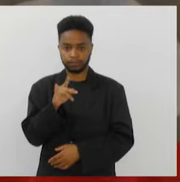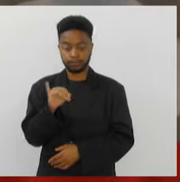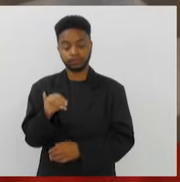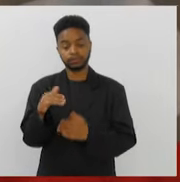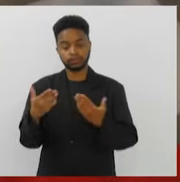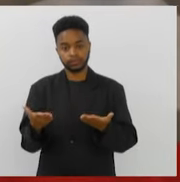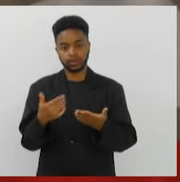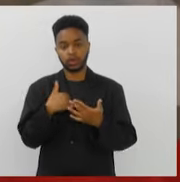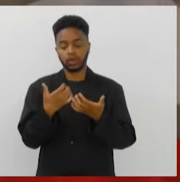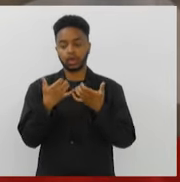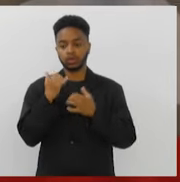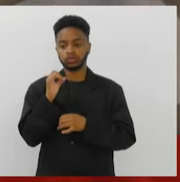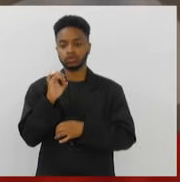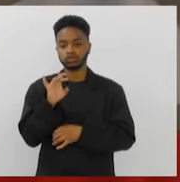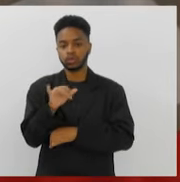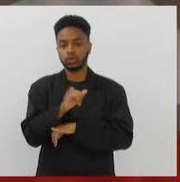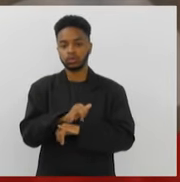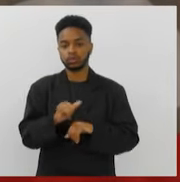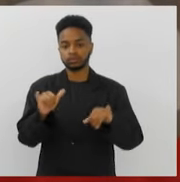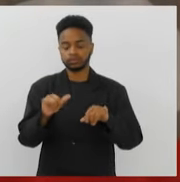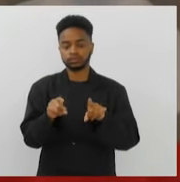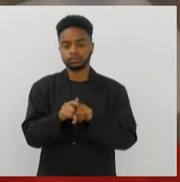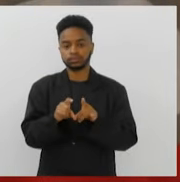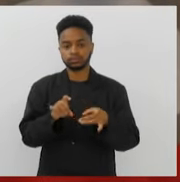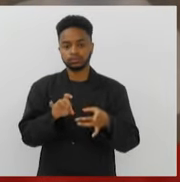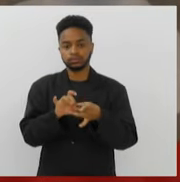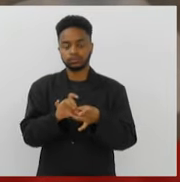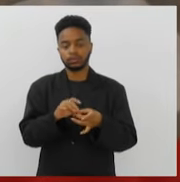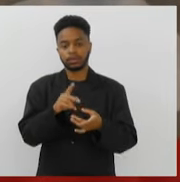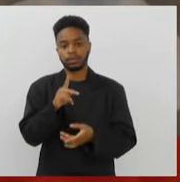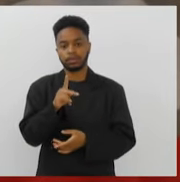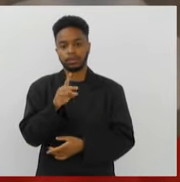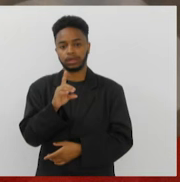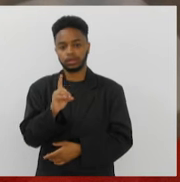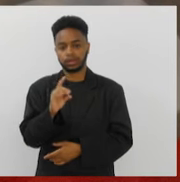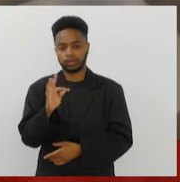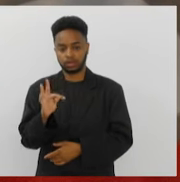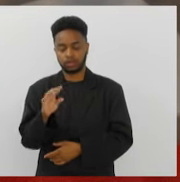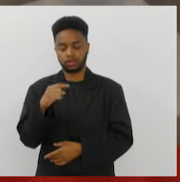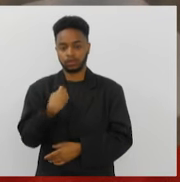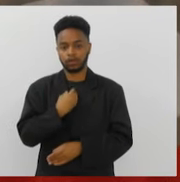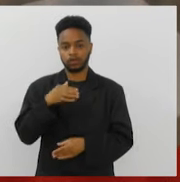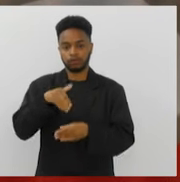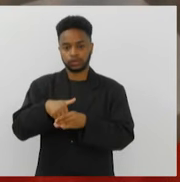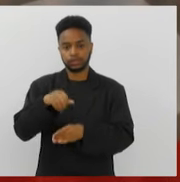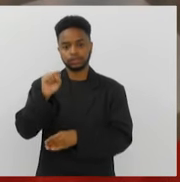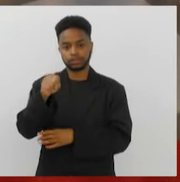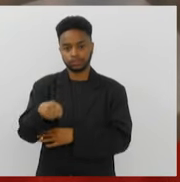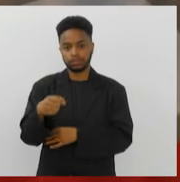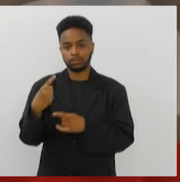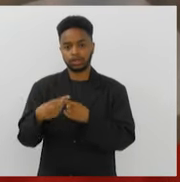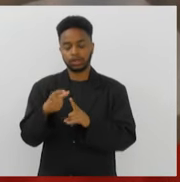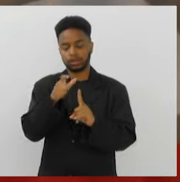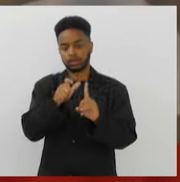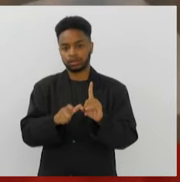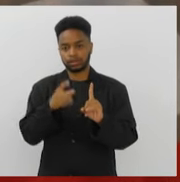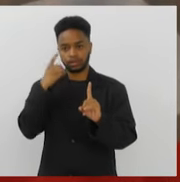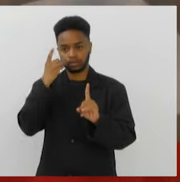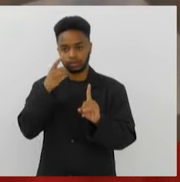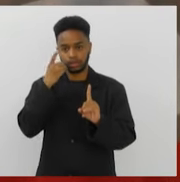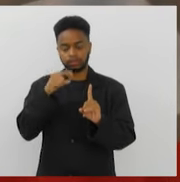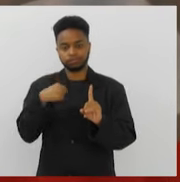apenas para dizer, encaminhar aqui pelo PDT, o voto sim. O deputado Otônio de Paula Pai